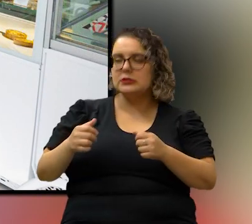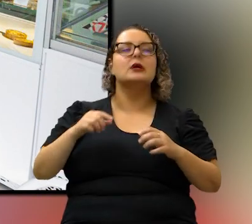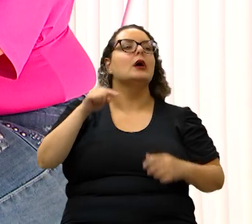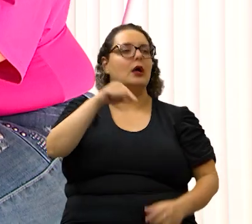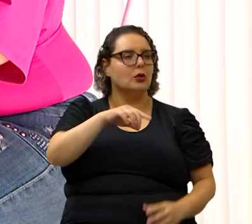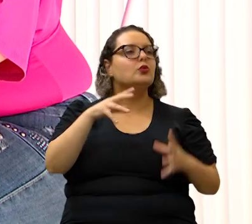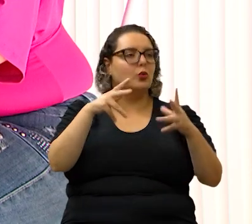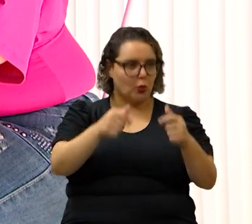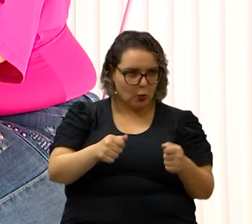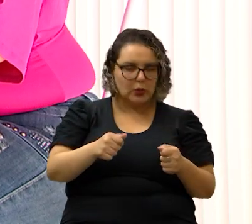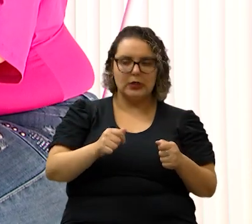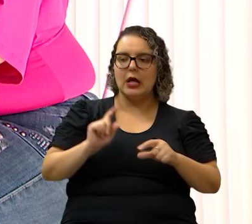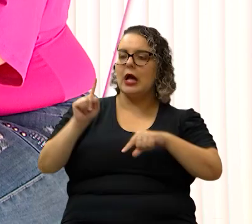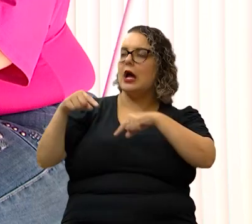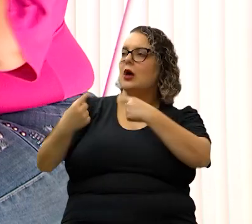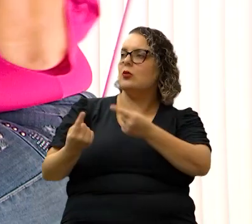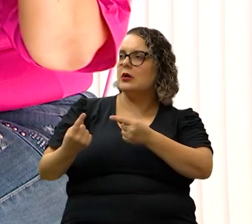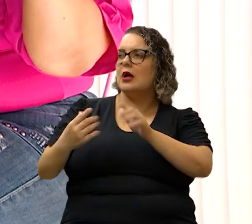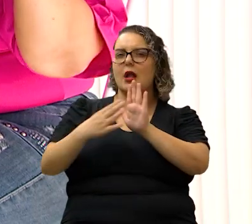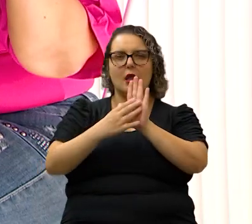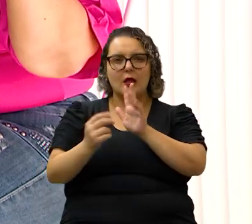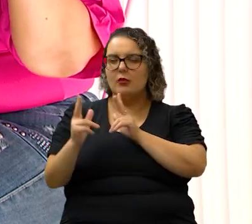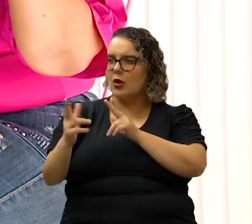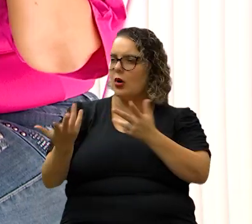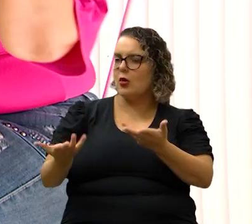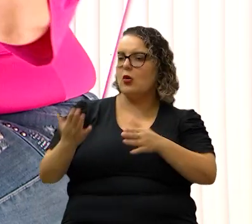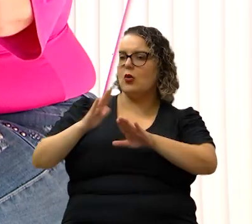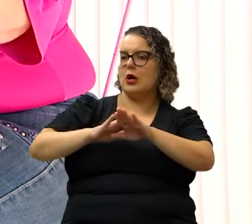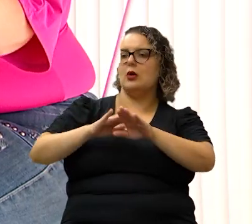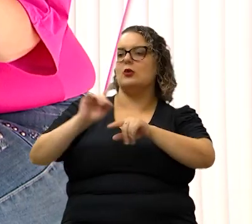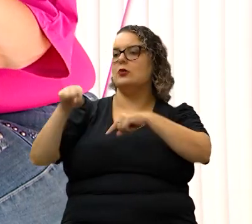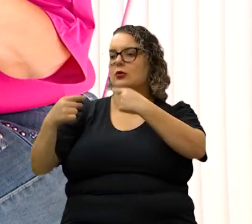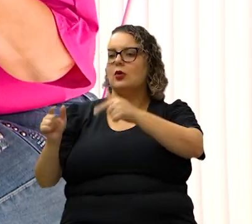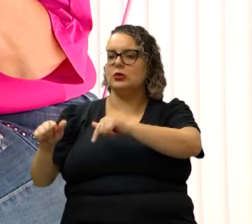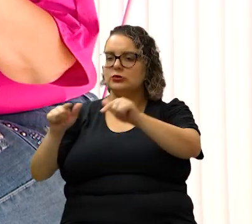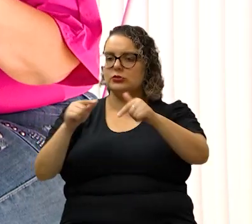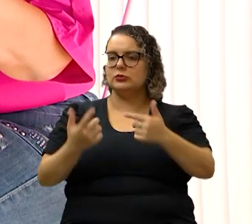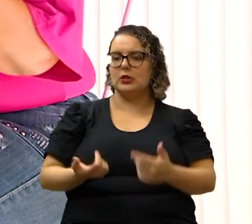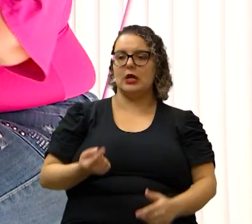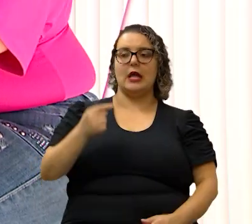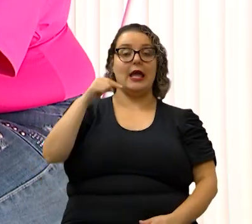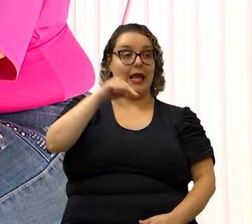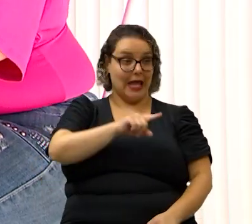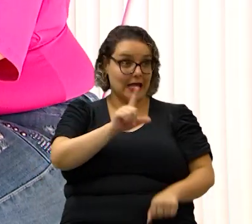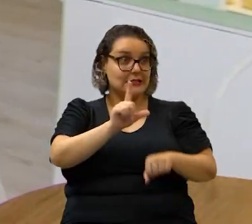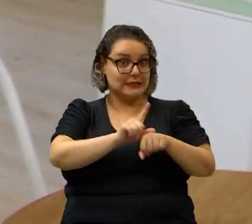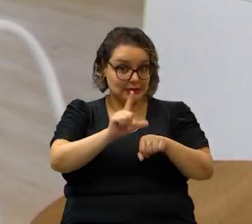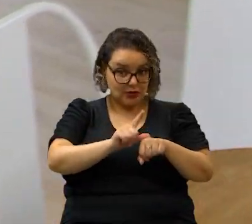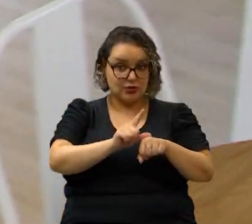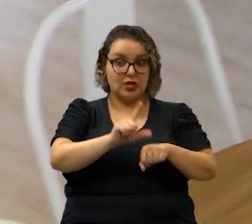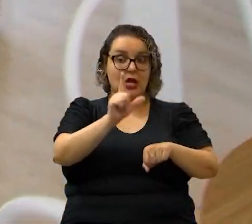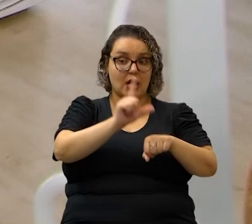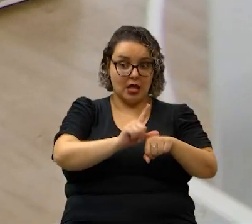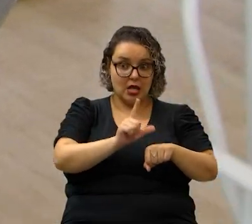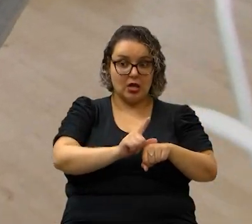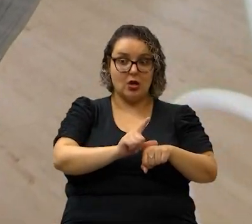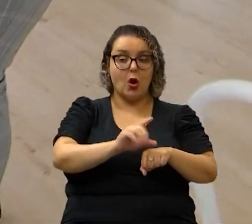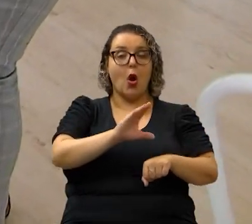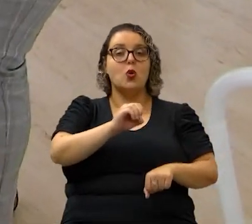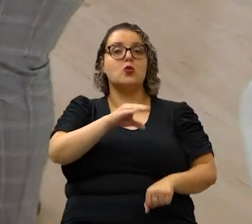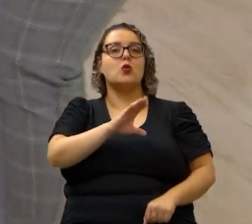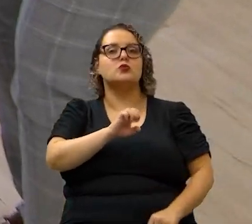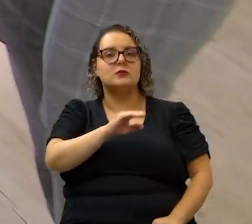Em todas elas. As outras são nesse formato ou funcionam em outros estabelecimentos? Essa loja aqui é o que nós chamamos de